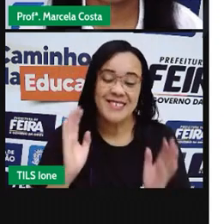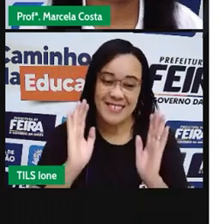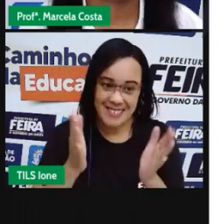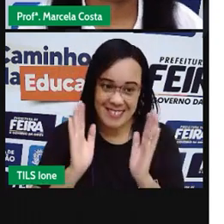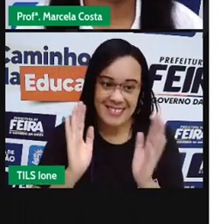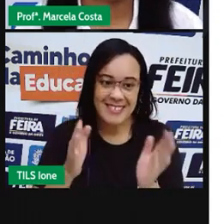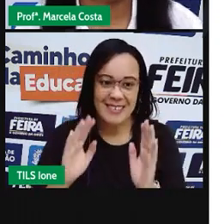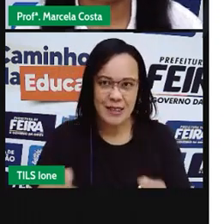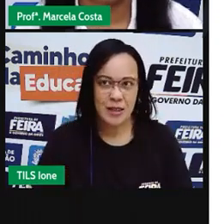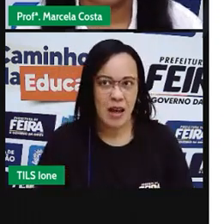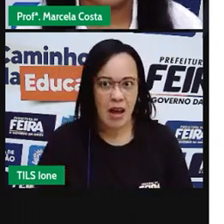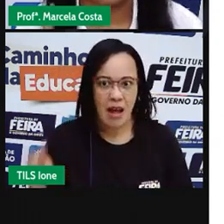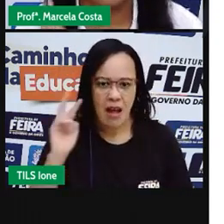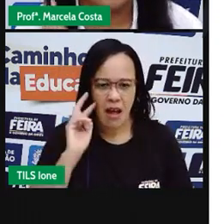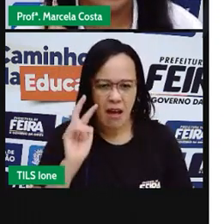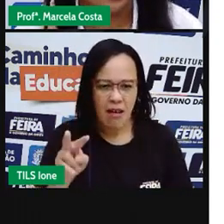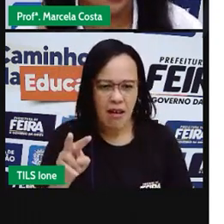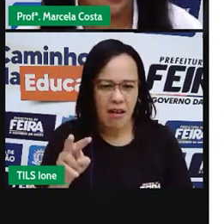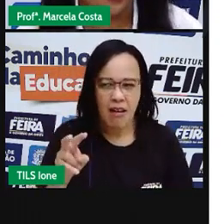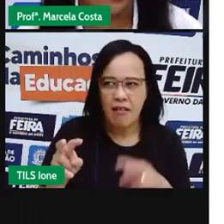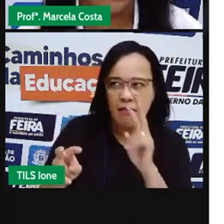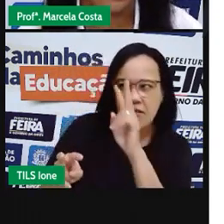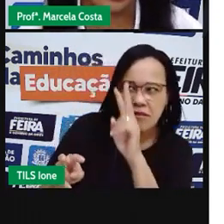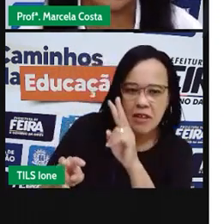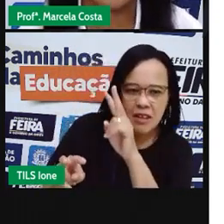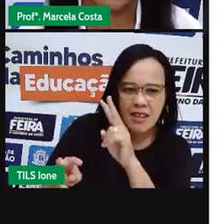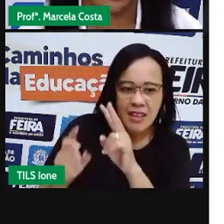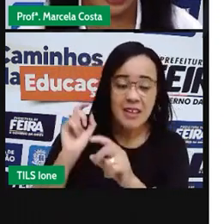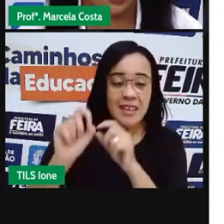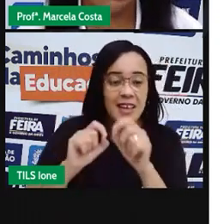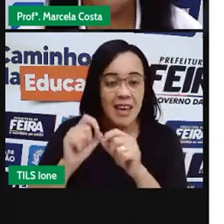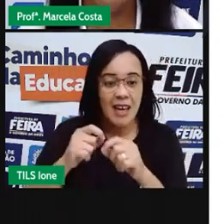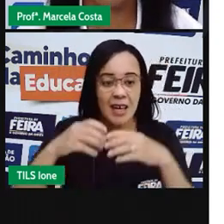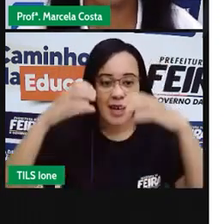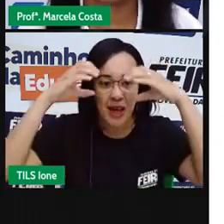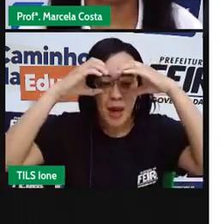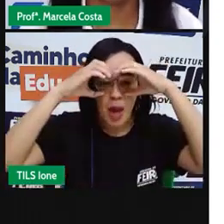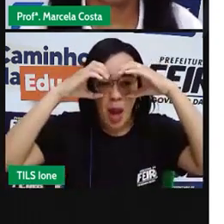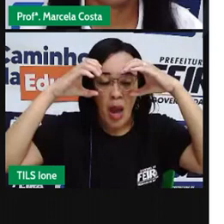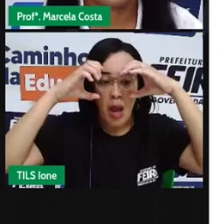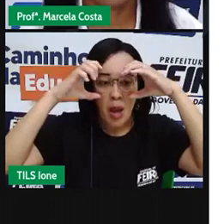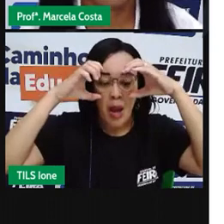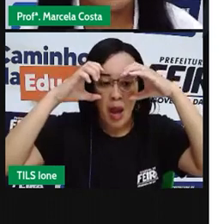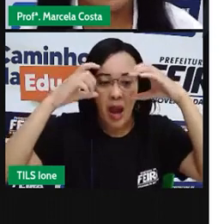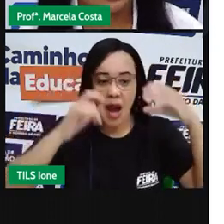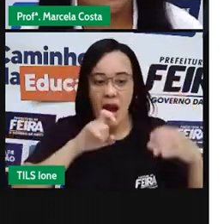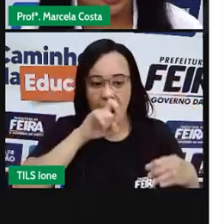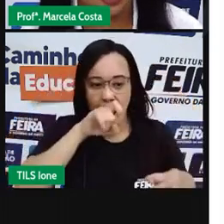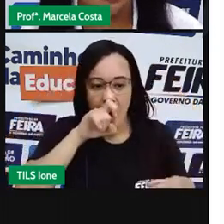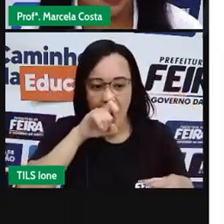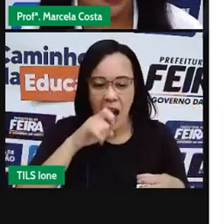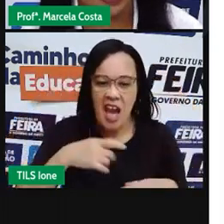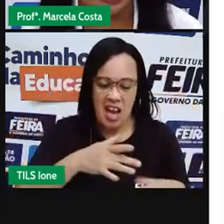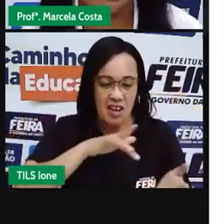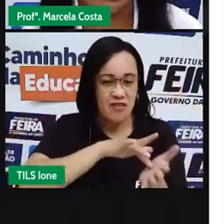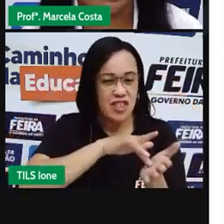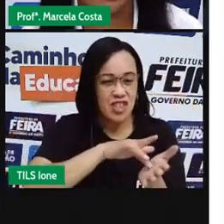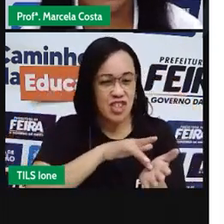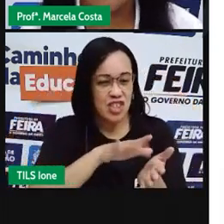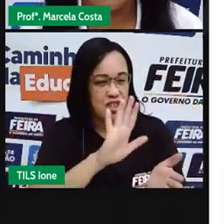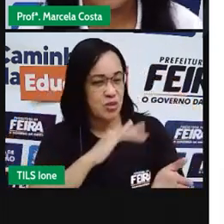Foi quando ela procurou a dona coruja, não foi isso? E aí começou a se sentir de